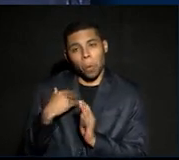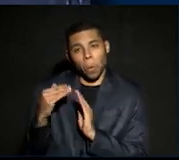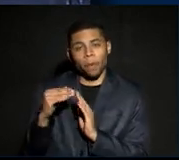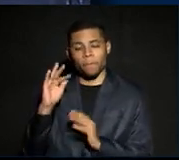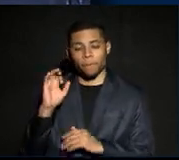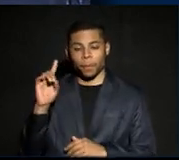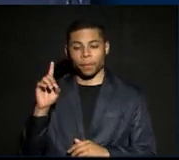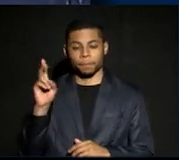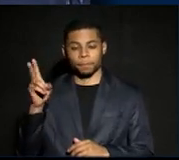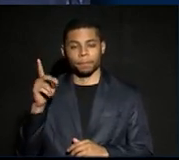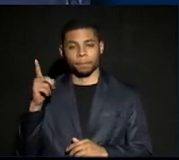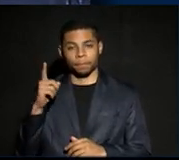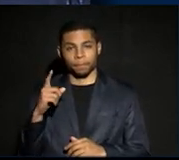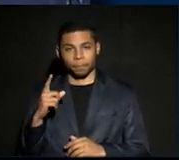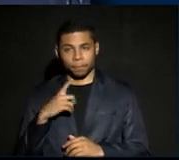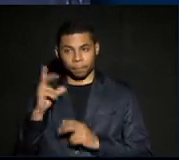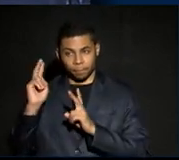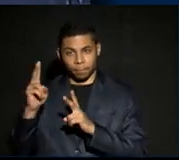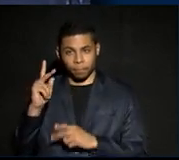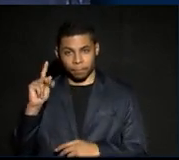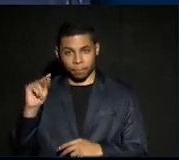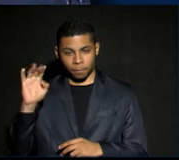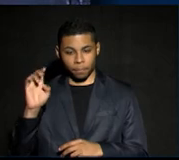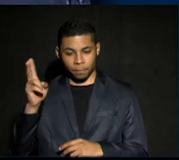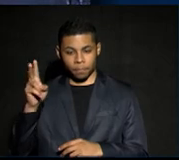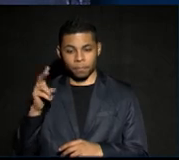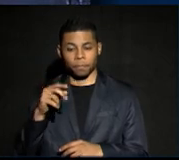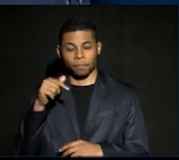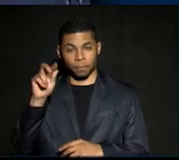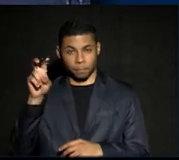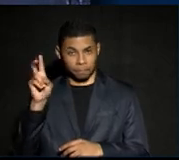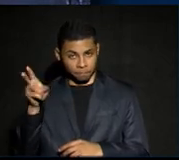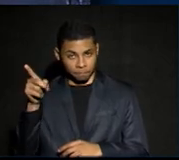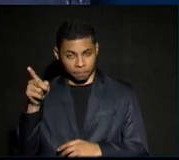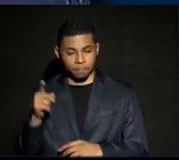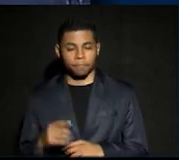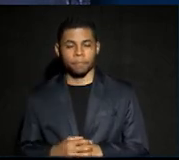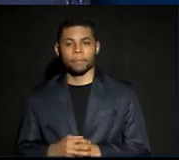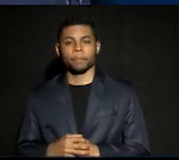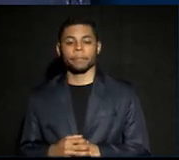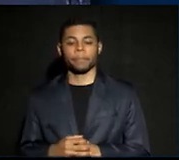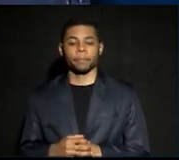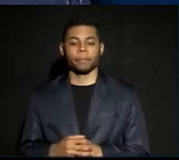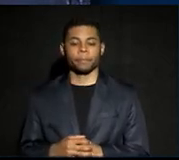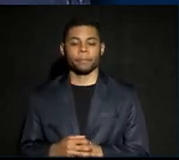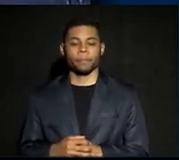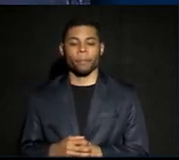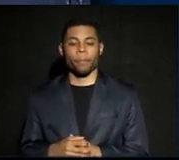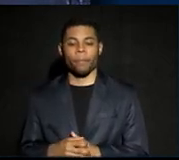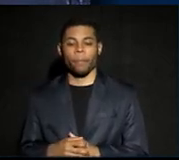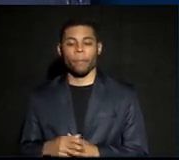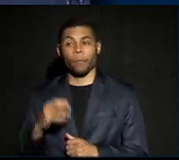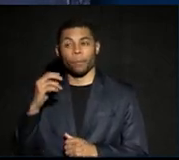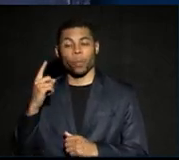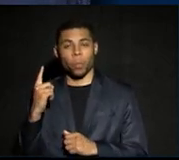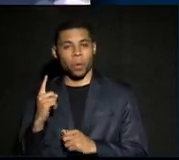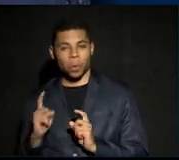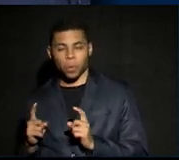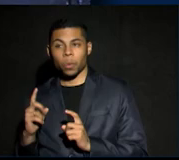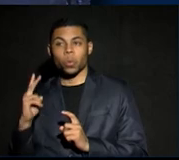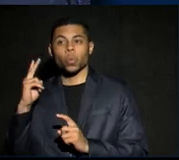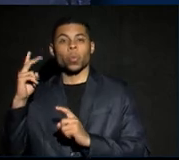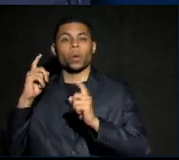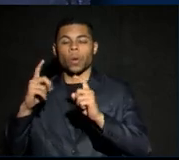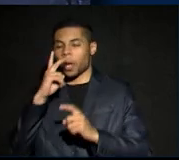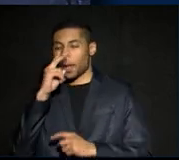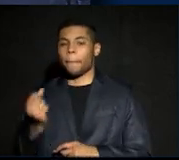Fed mantivesse o pace recente, né, dos 75, por mais uma reunião, ou talvez até por mais duas reuniões, acho que nada